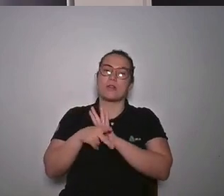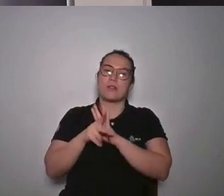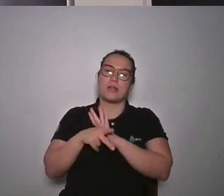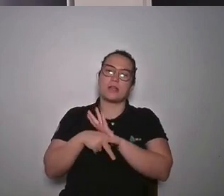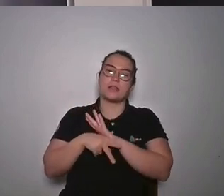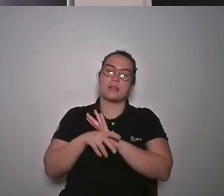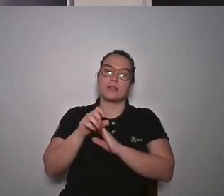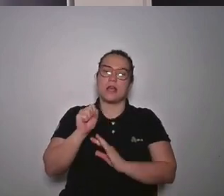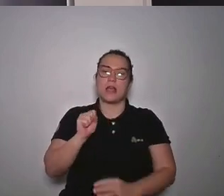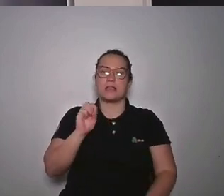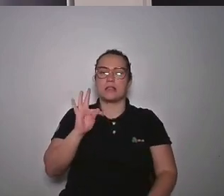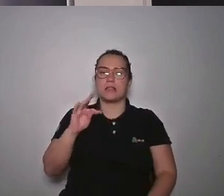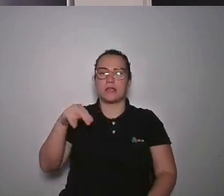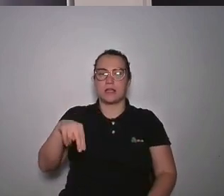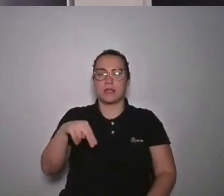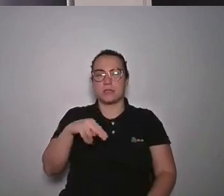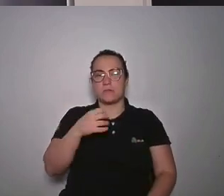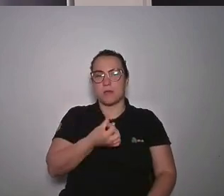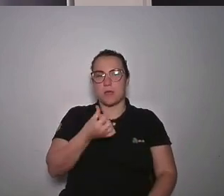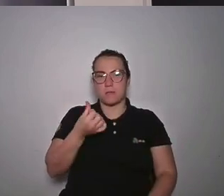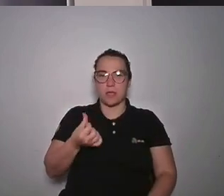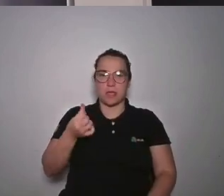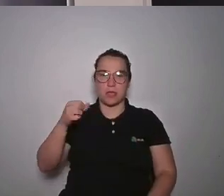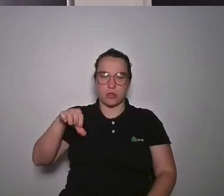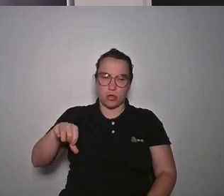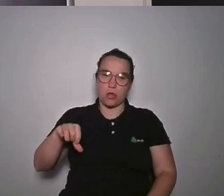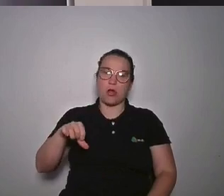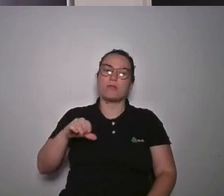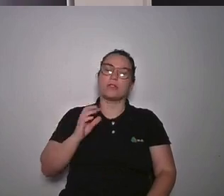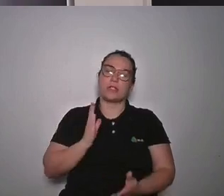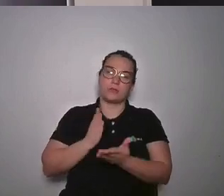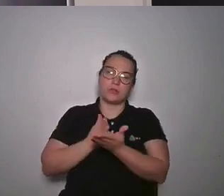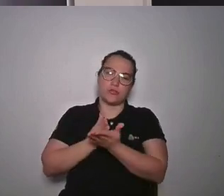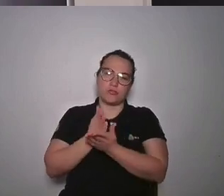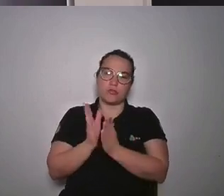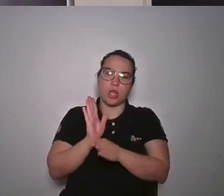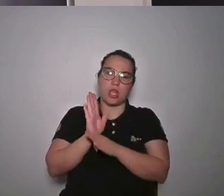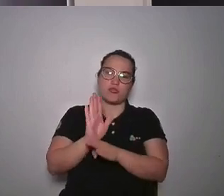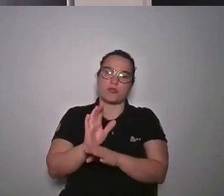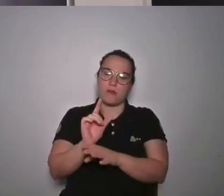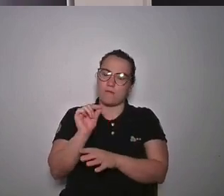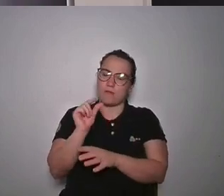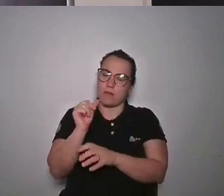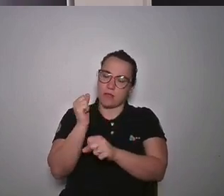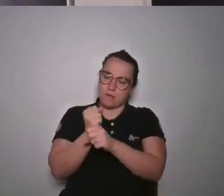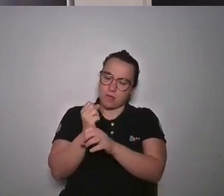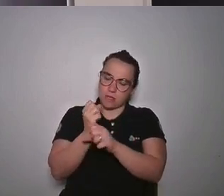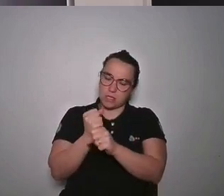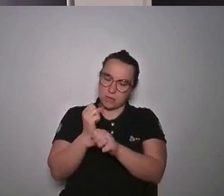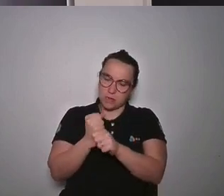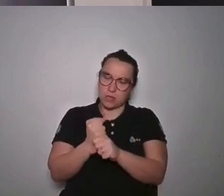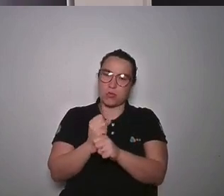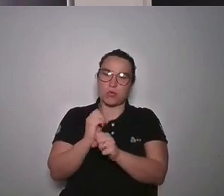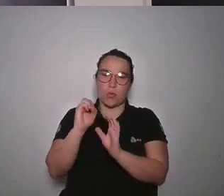STN 669, que dá as diretrizes para a gente fazer um orçamento. Você tem que ter dentro de